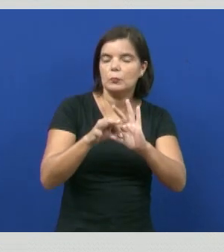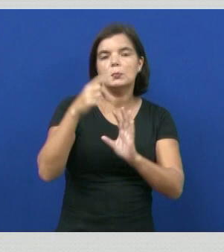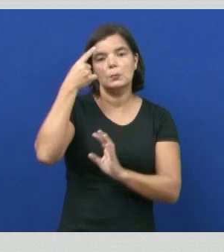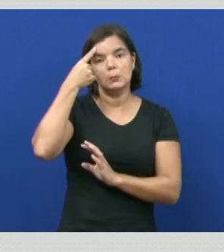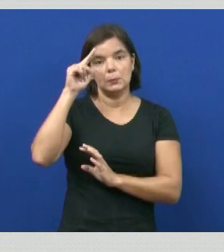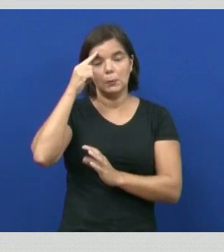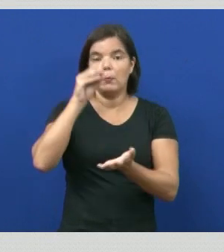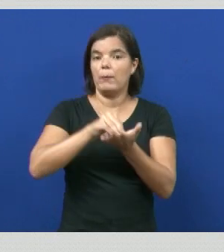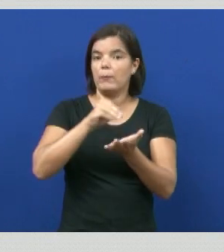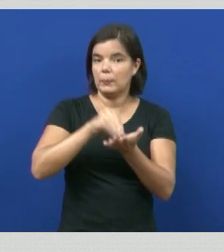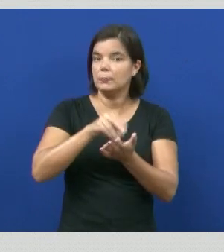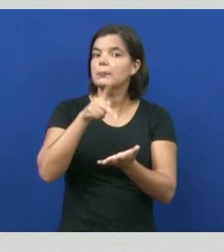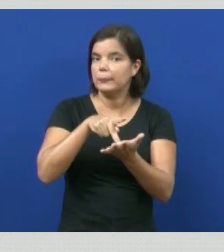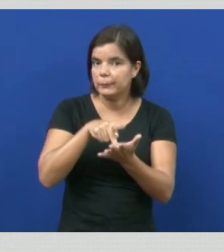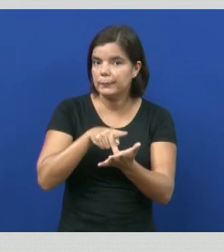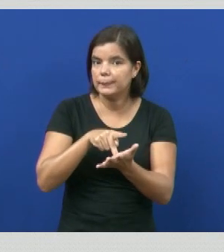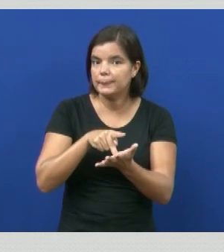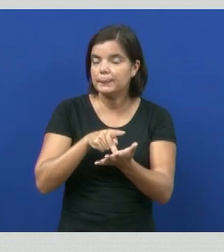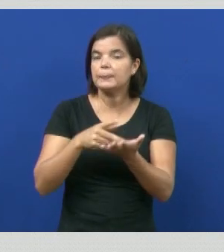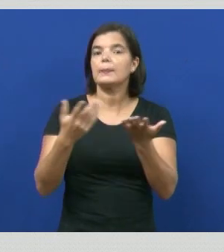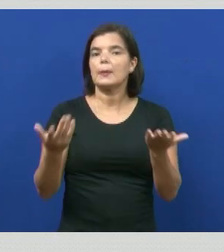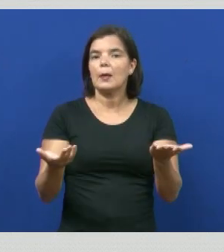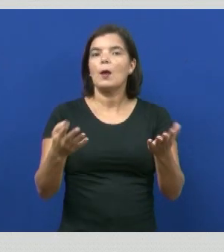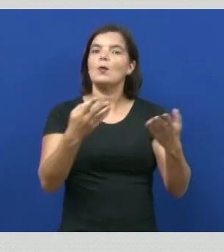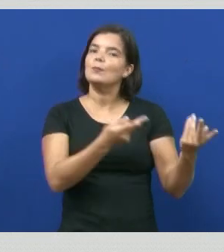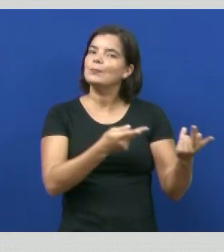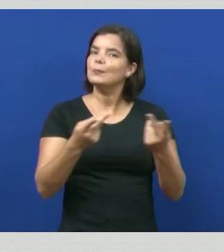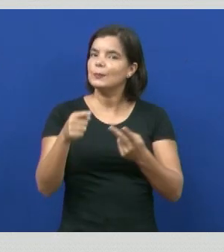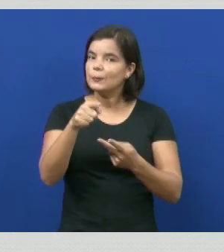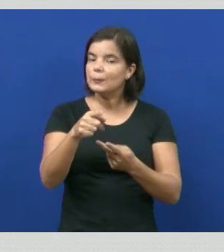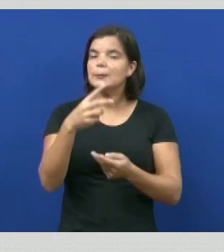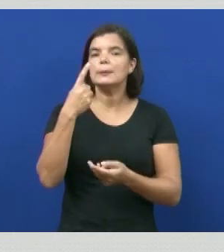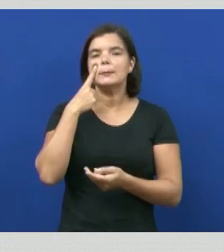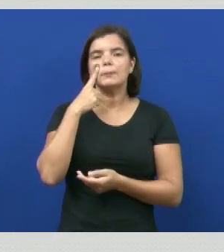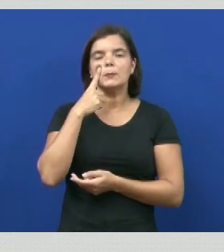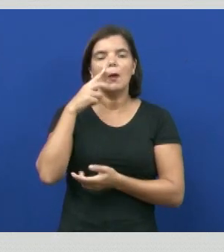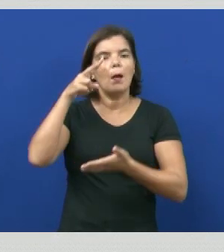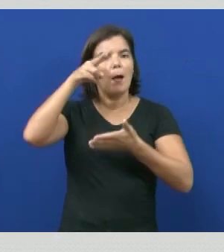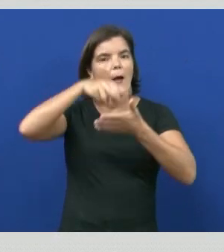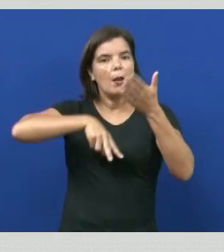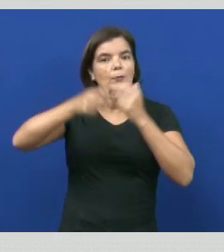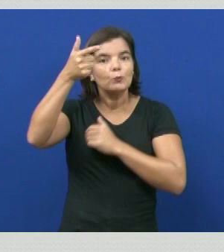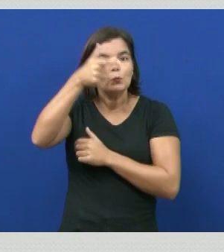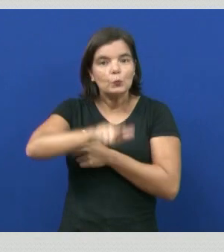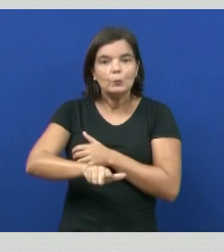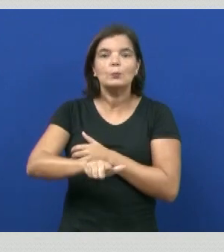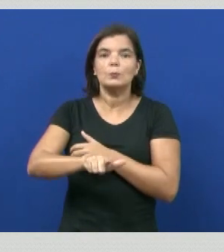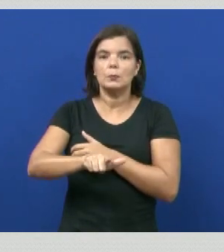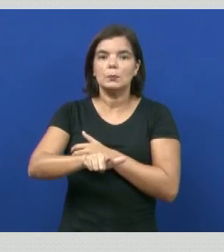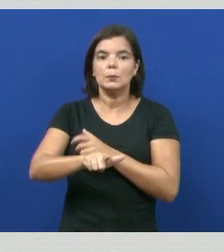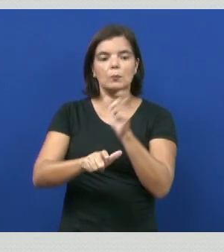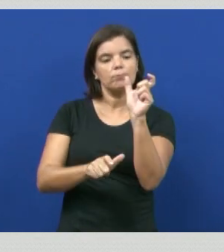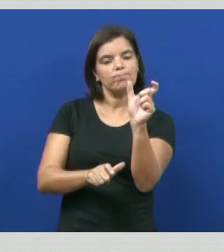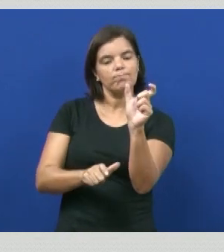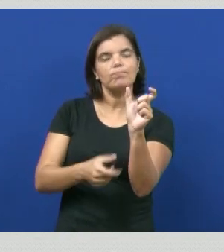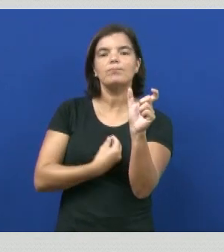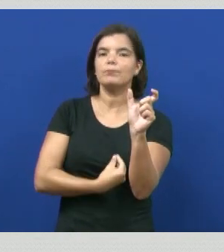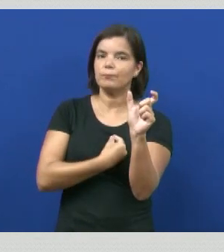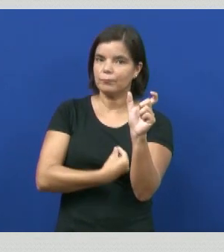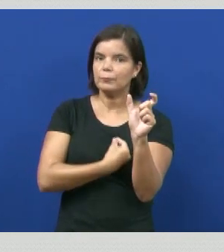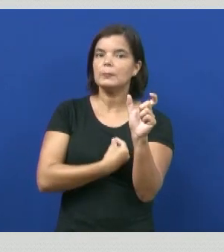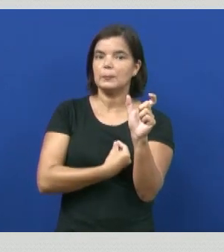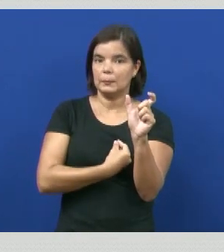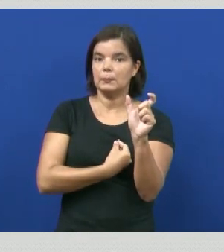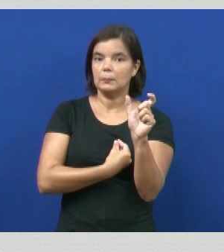ideias estão em falta, não é verdade? Agora eu convido vocês a fazer uma releitura desse conto com essas partes presentes, com